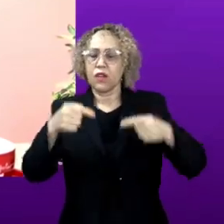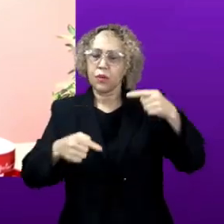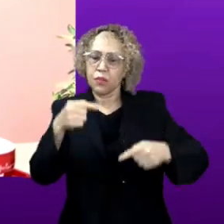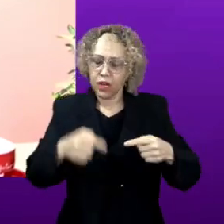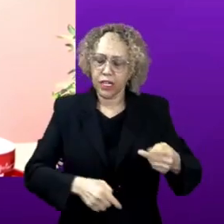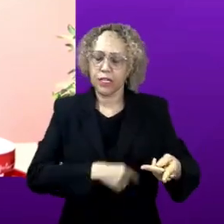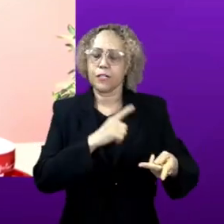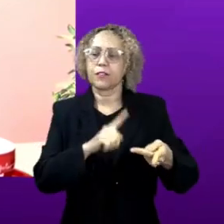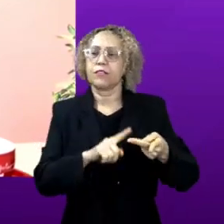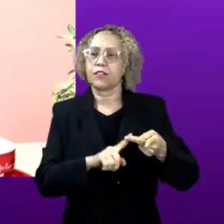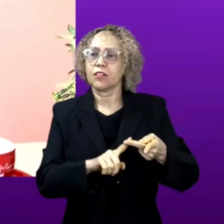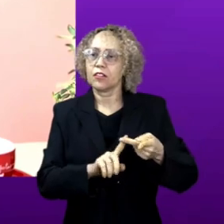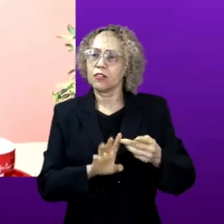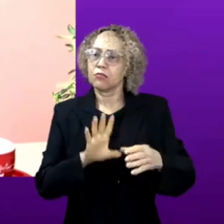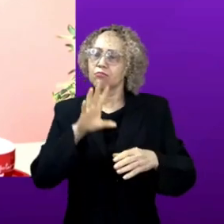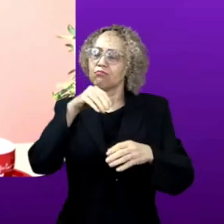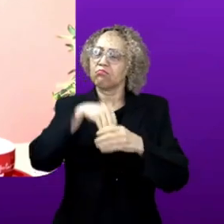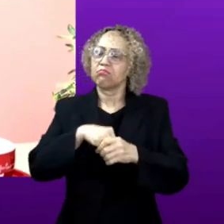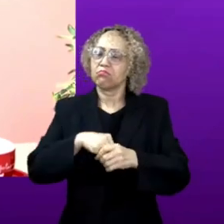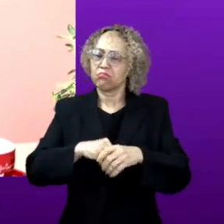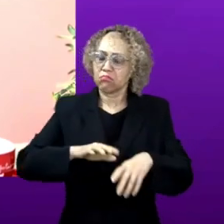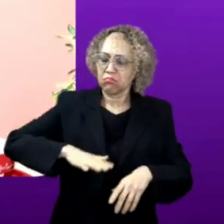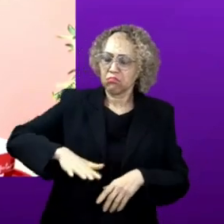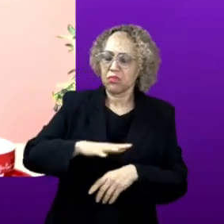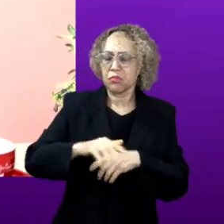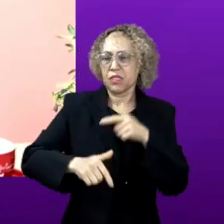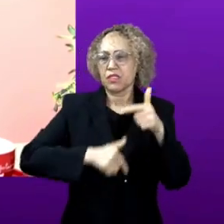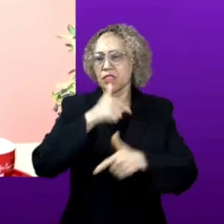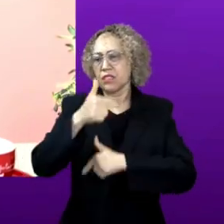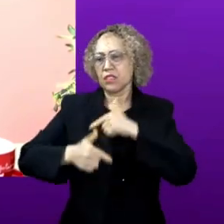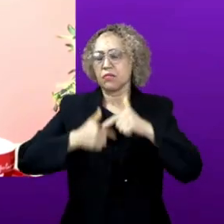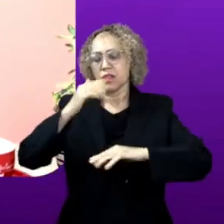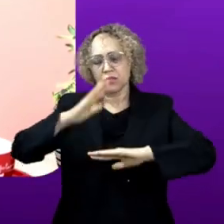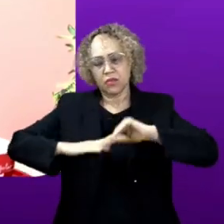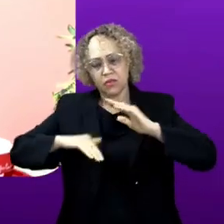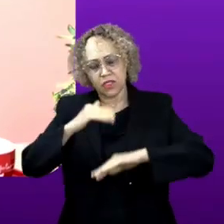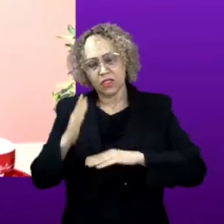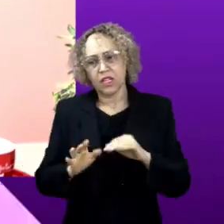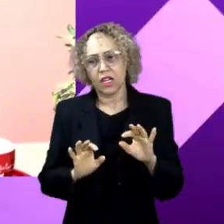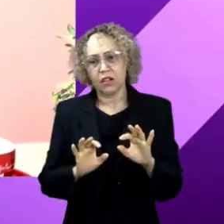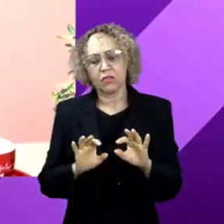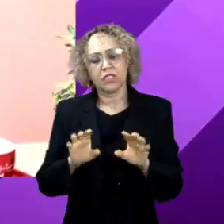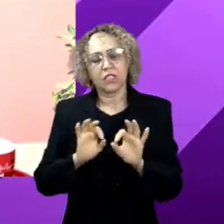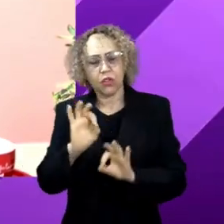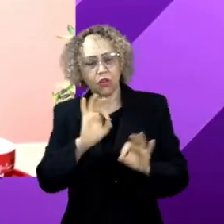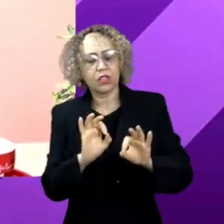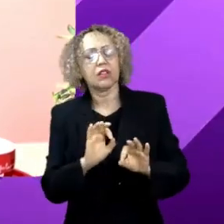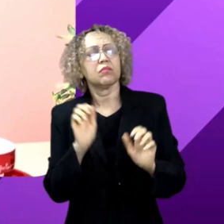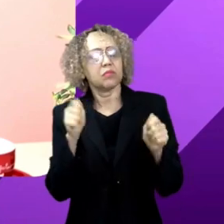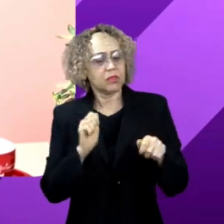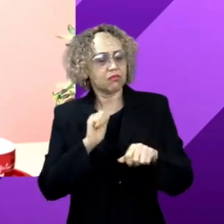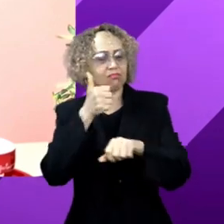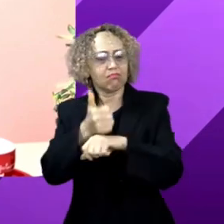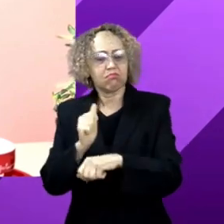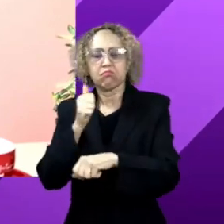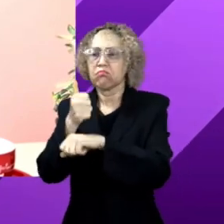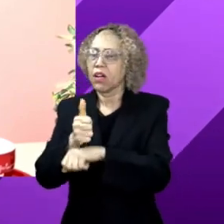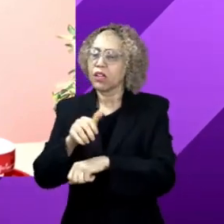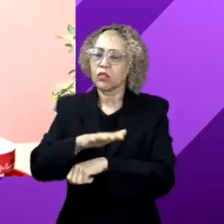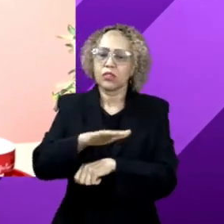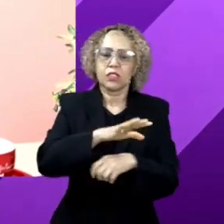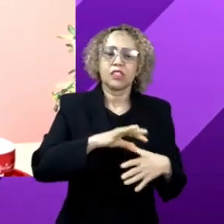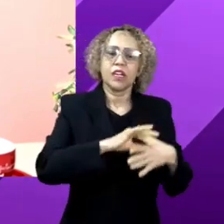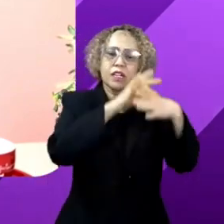se estabelecerem no mundo do trabalho e de se organizarem para poder estar em espaços de liderança em toda a